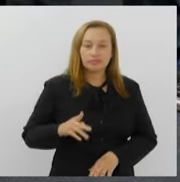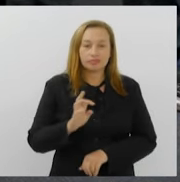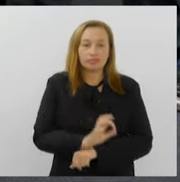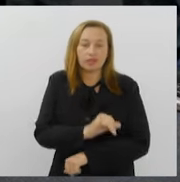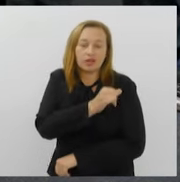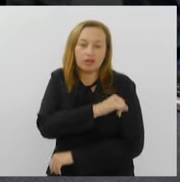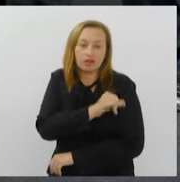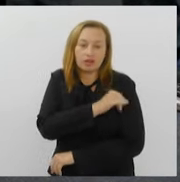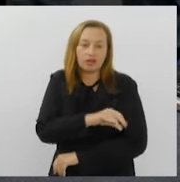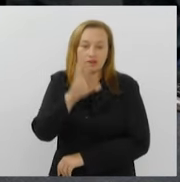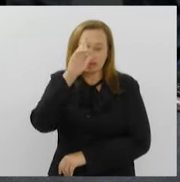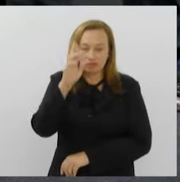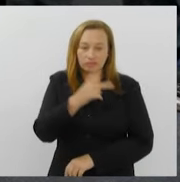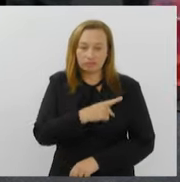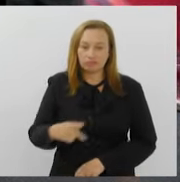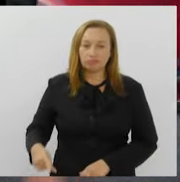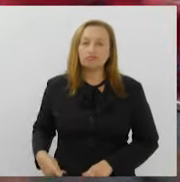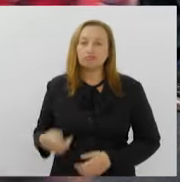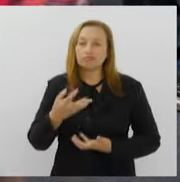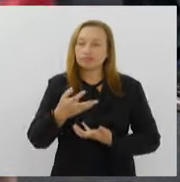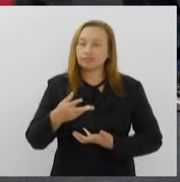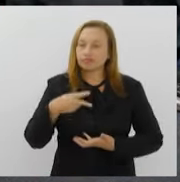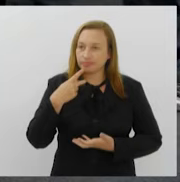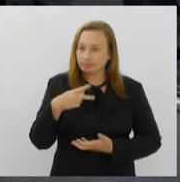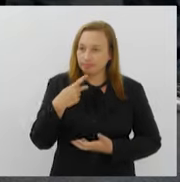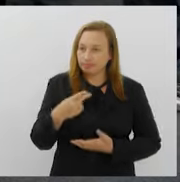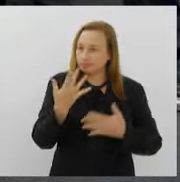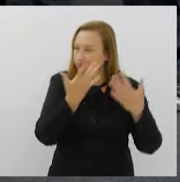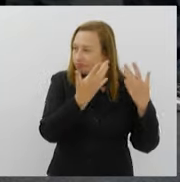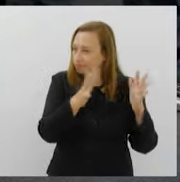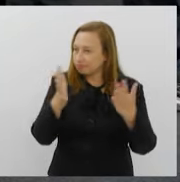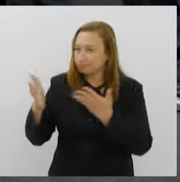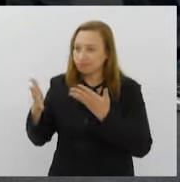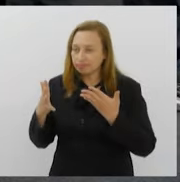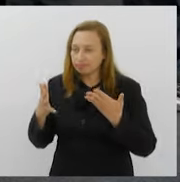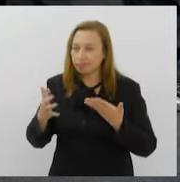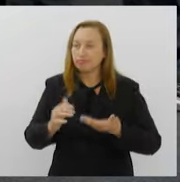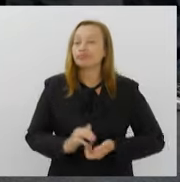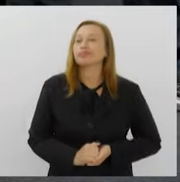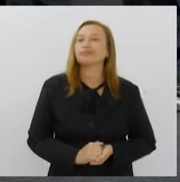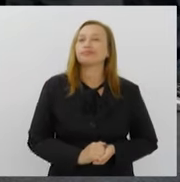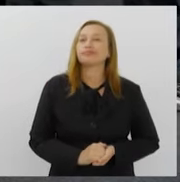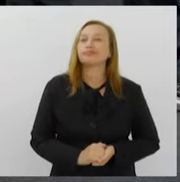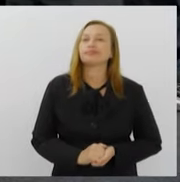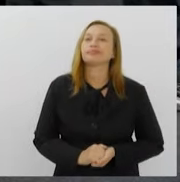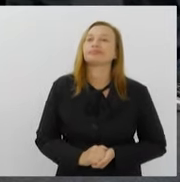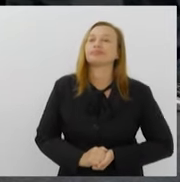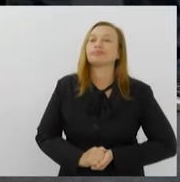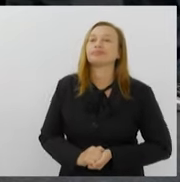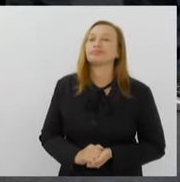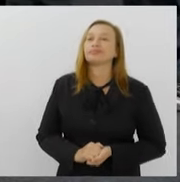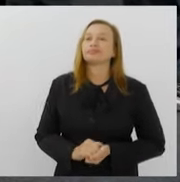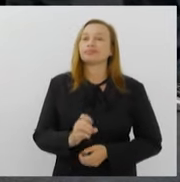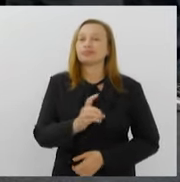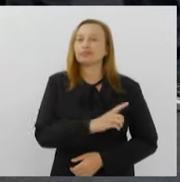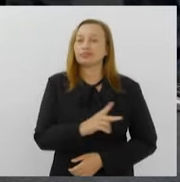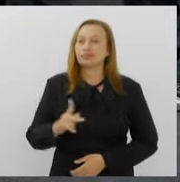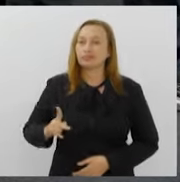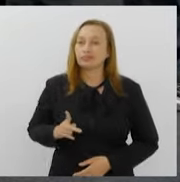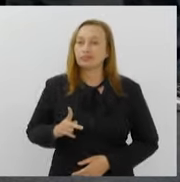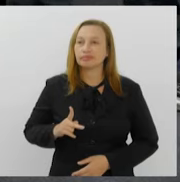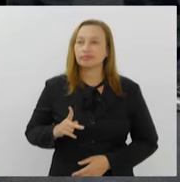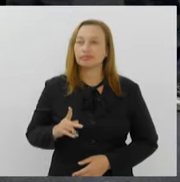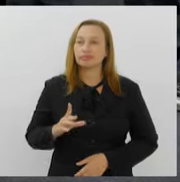Janeiro, presidente, quero destacar a presença e cumprimentar de forma muito cordial a excelentíssima Defensora Pública,